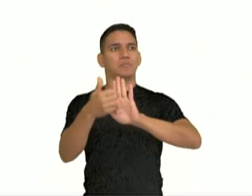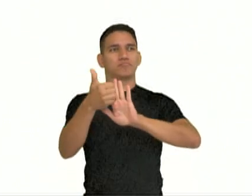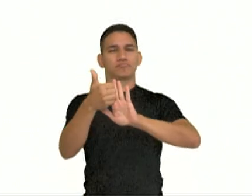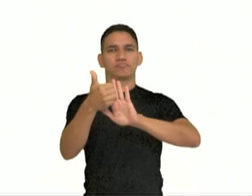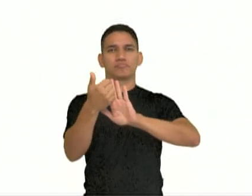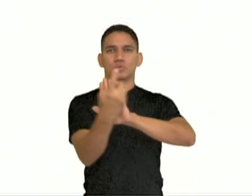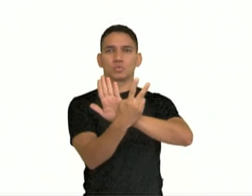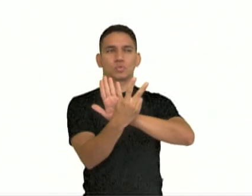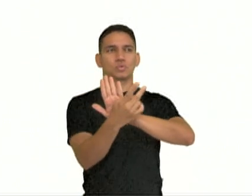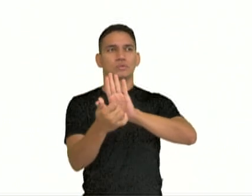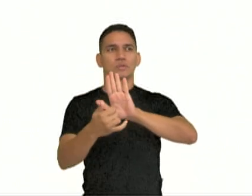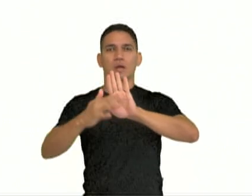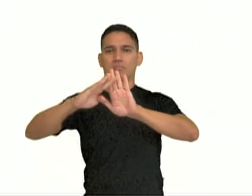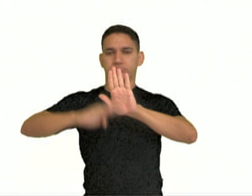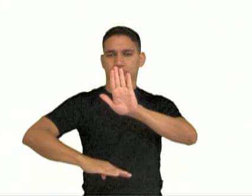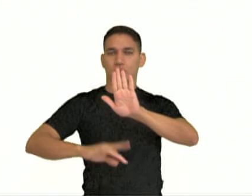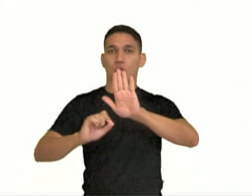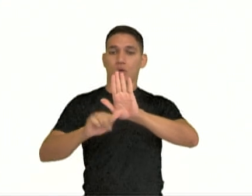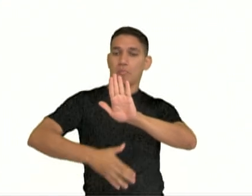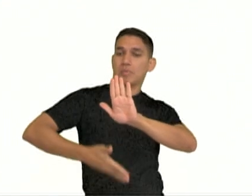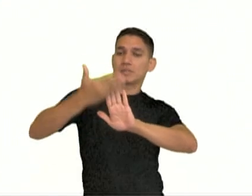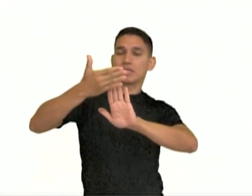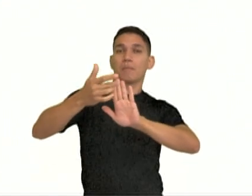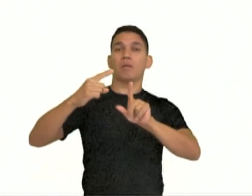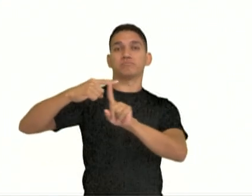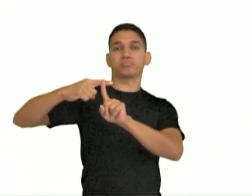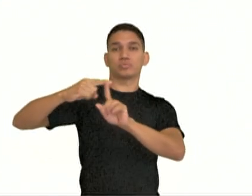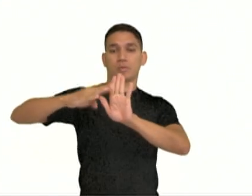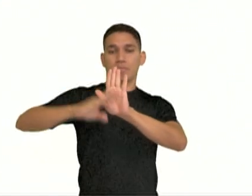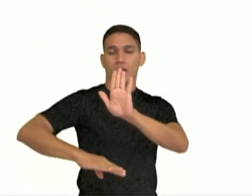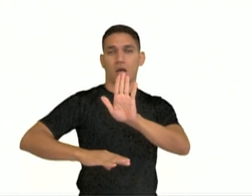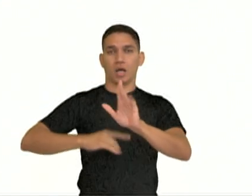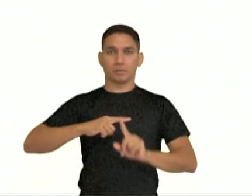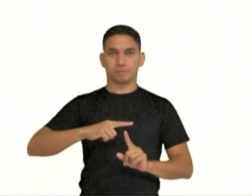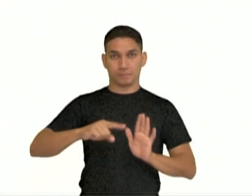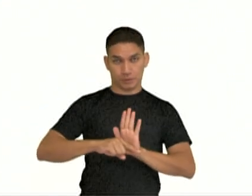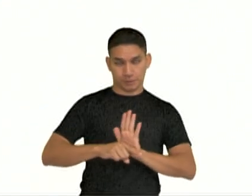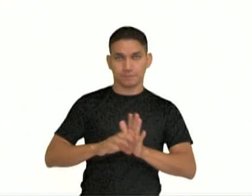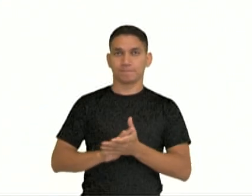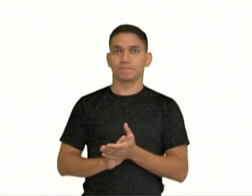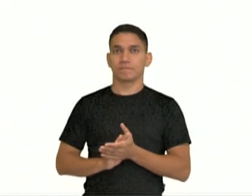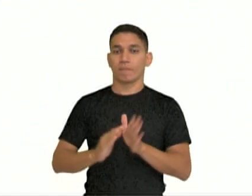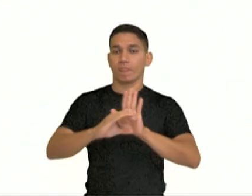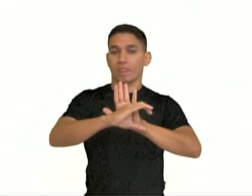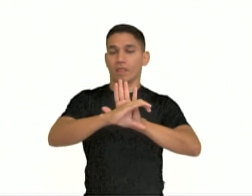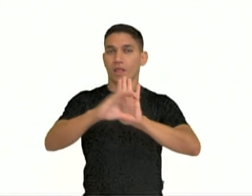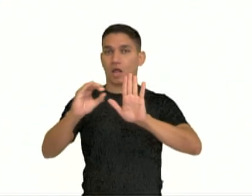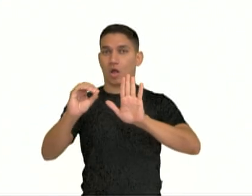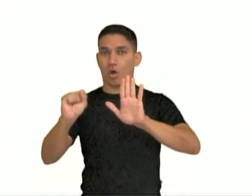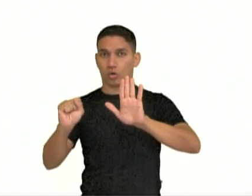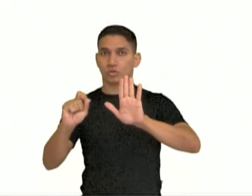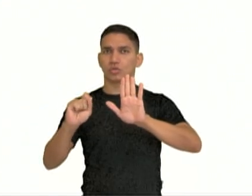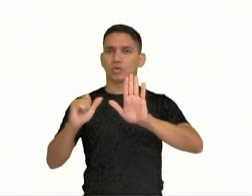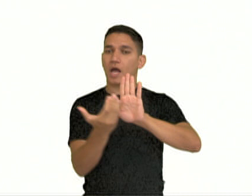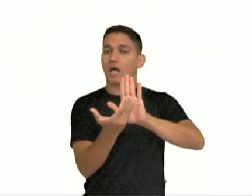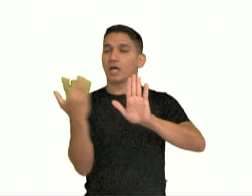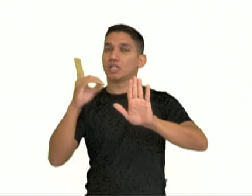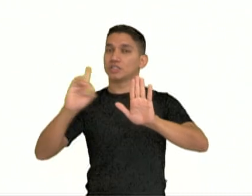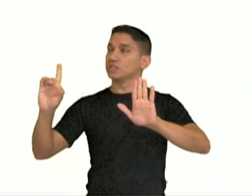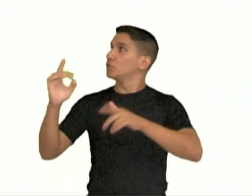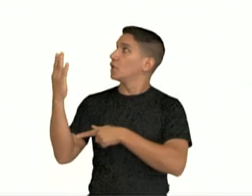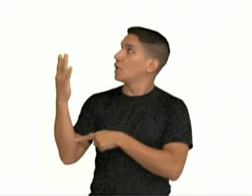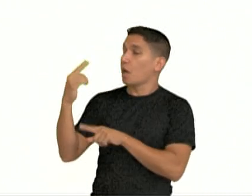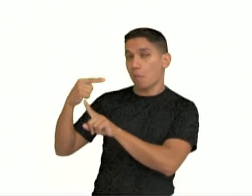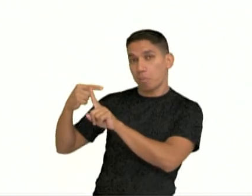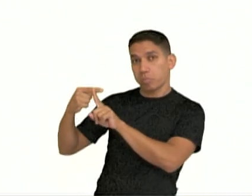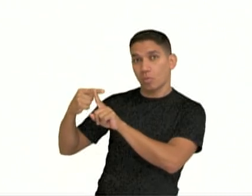quarto quadrante. Para cima, positivo, para baixo, negativo. Cosseno, à direita, positivo, primeiro